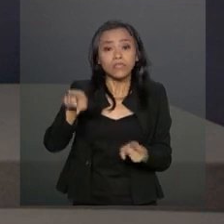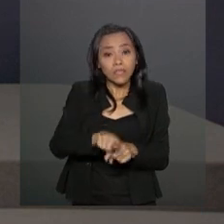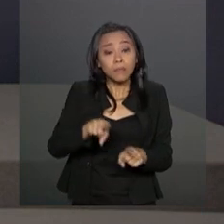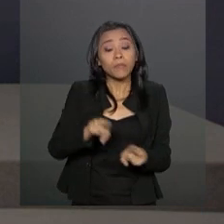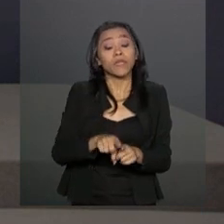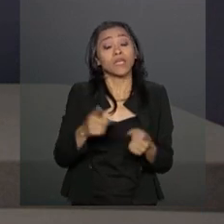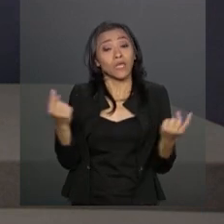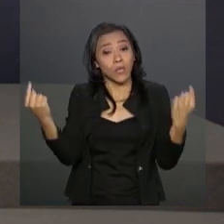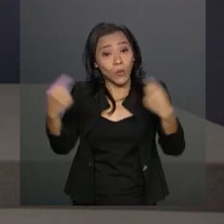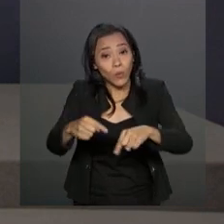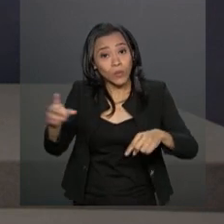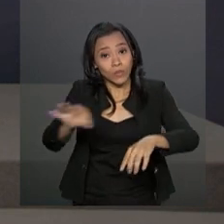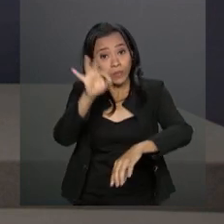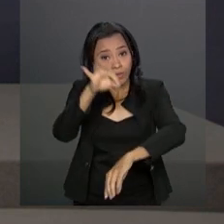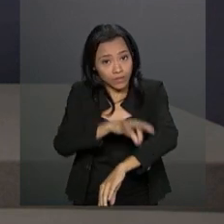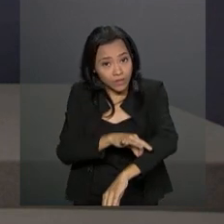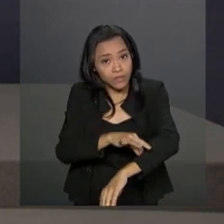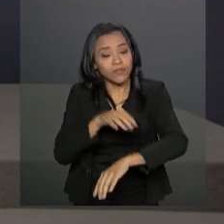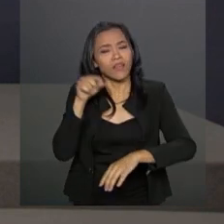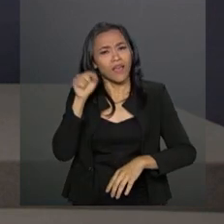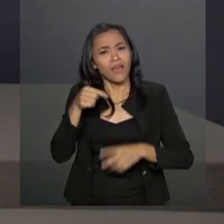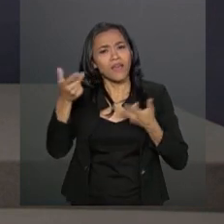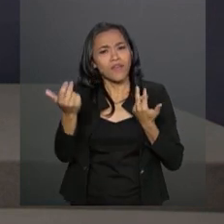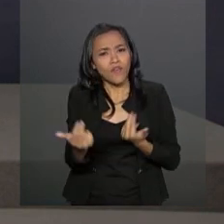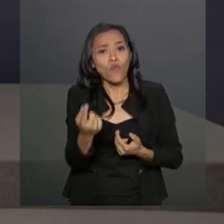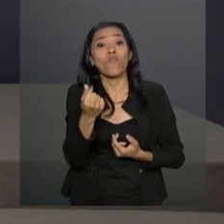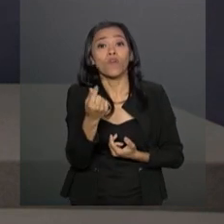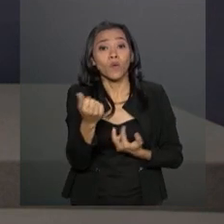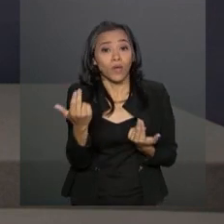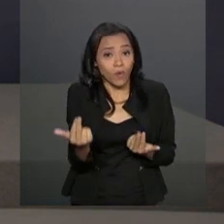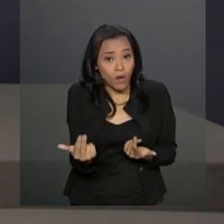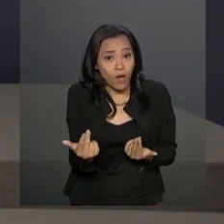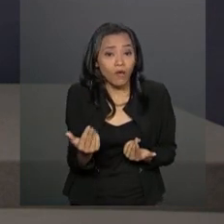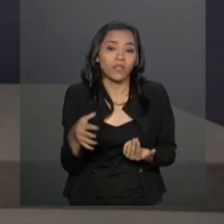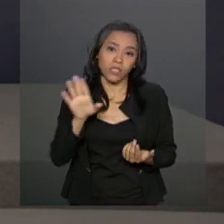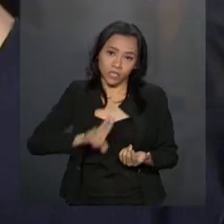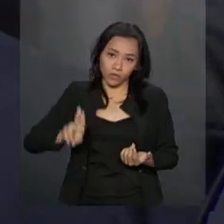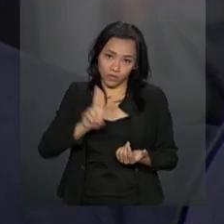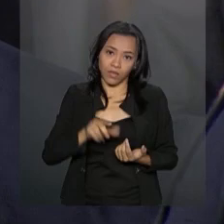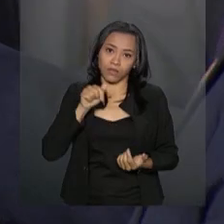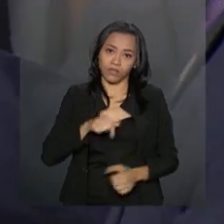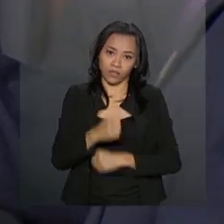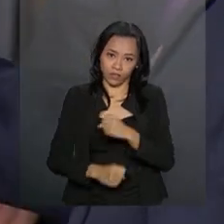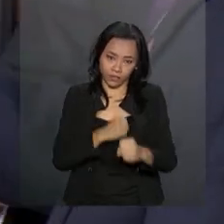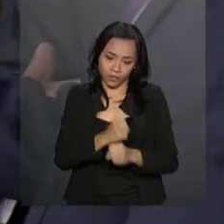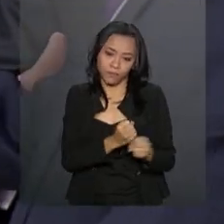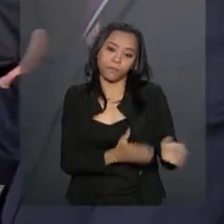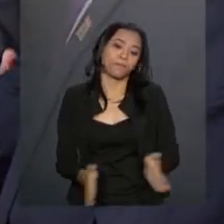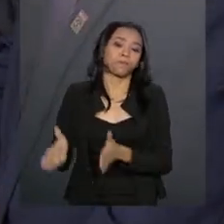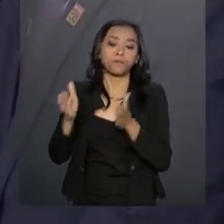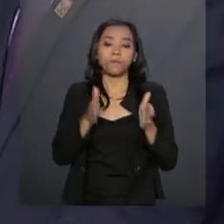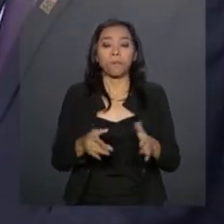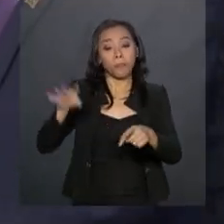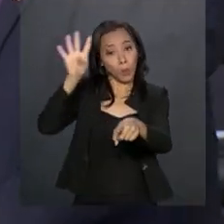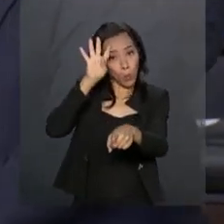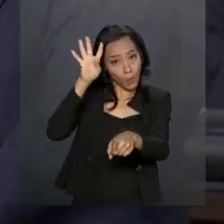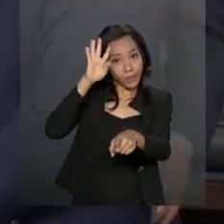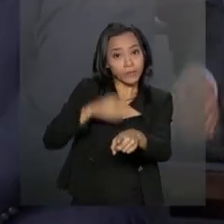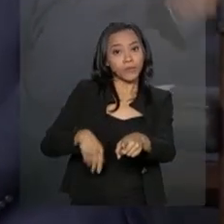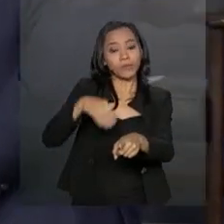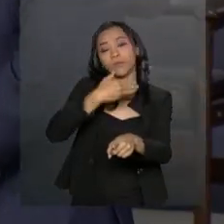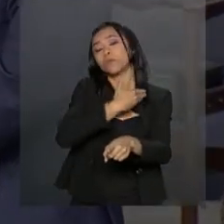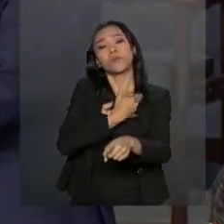combate ao mosquito Aedes, valor semelhante ao que está sendo aplicado neste ano. Nesta quarta-feira, o governo federal